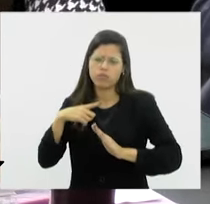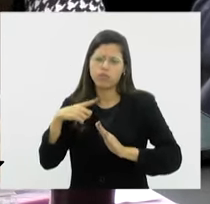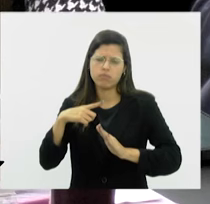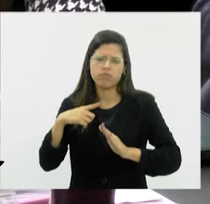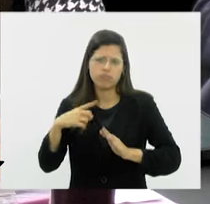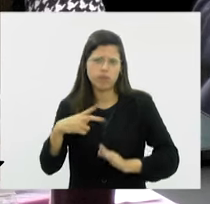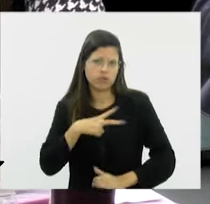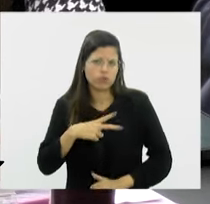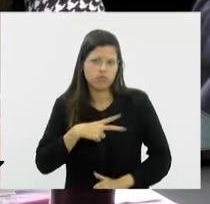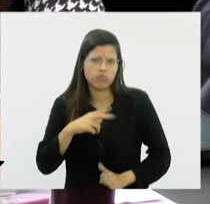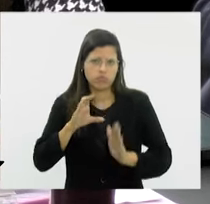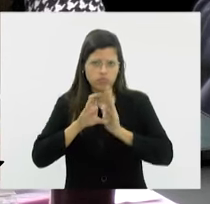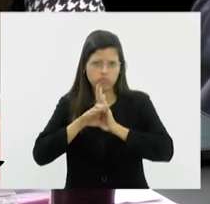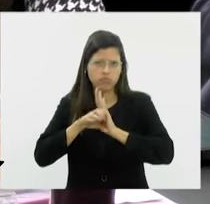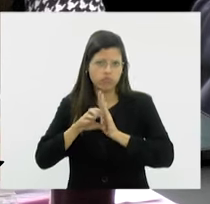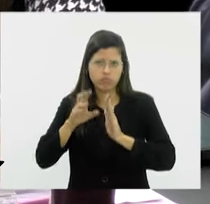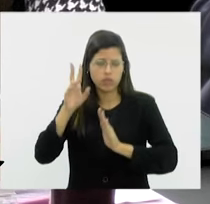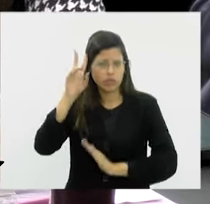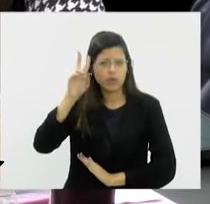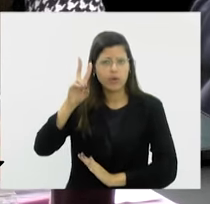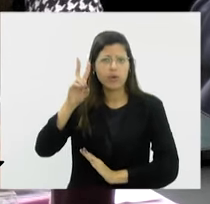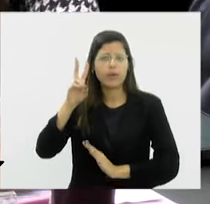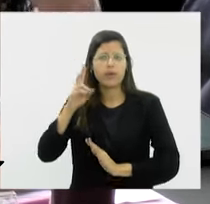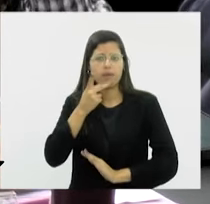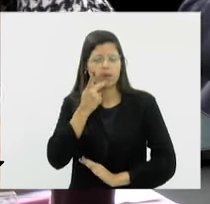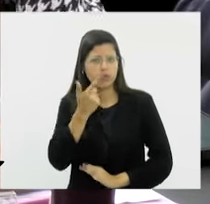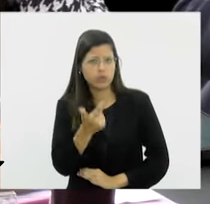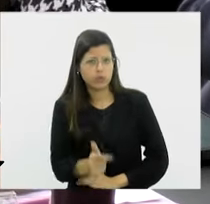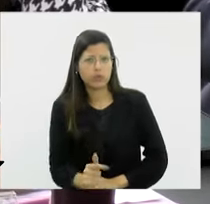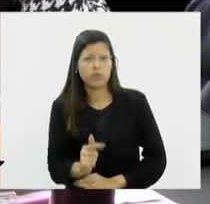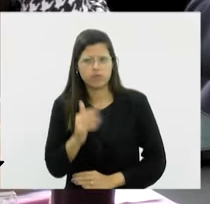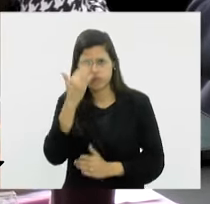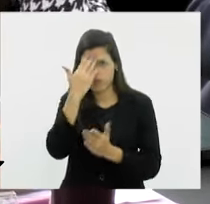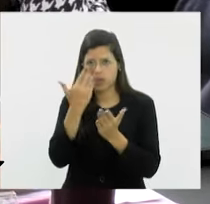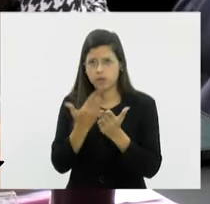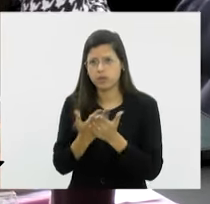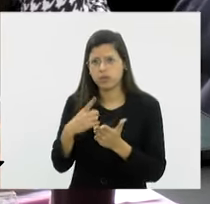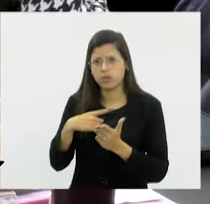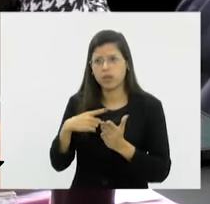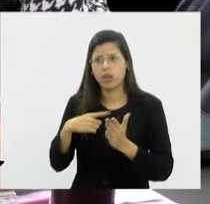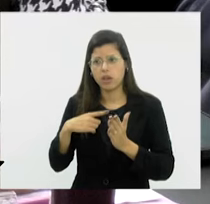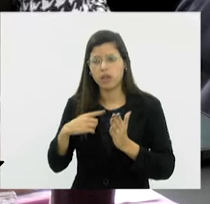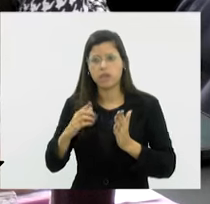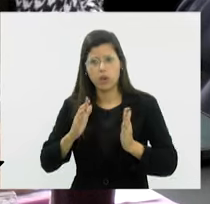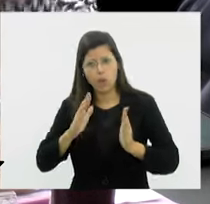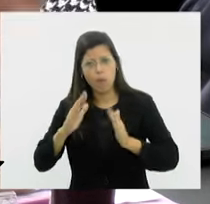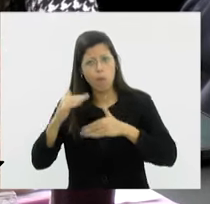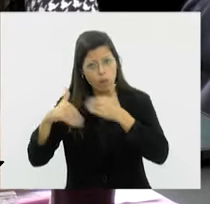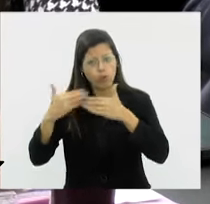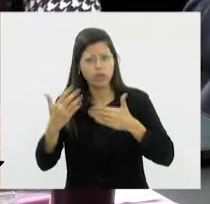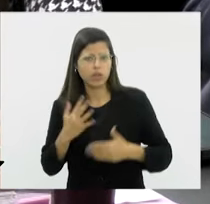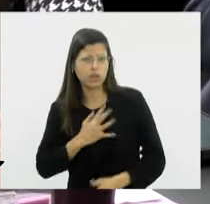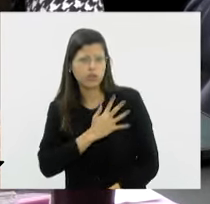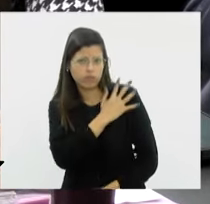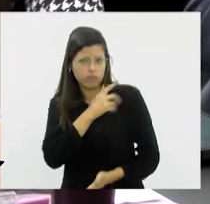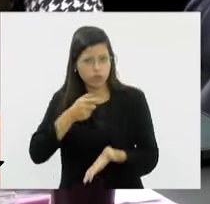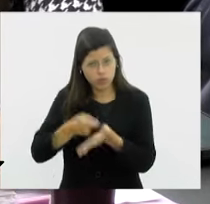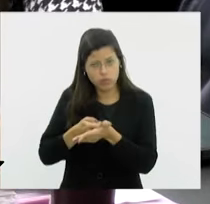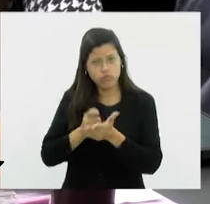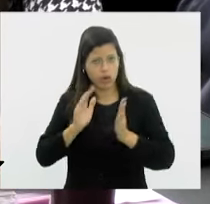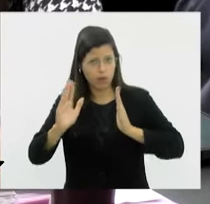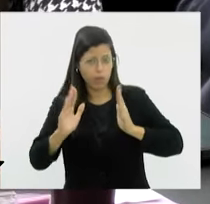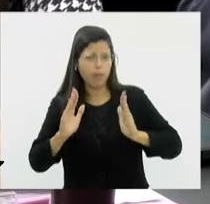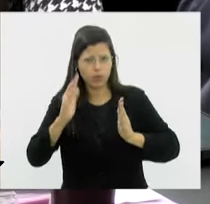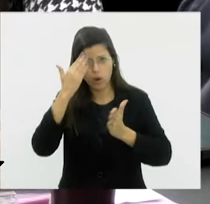E, mais uma vez, reitero, eu acredito que houve, de fato, um processo, inclusive, ditatorial naquele momento. Sim,